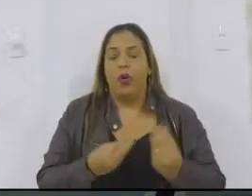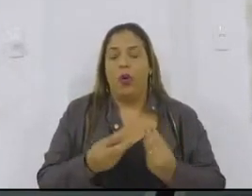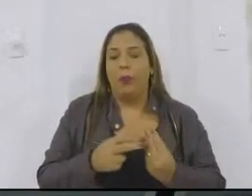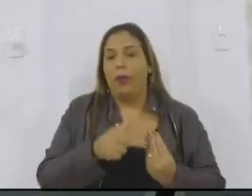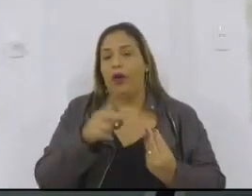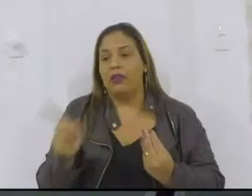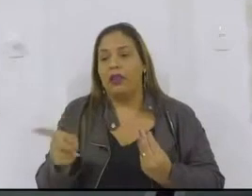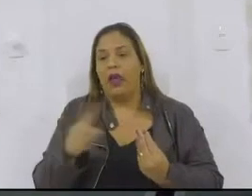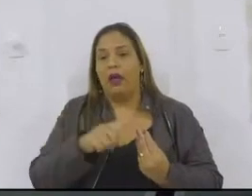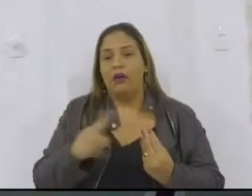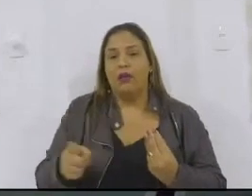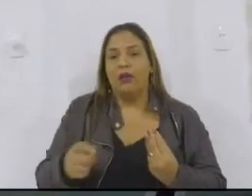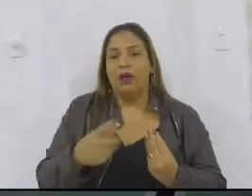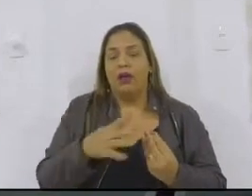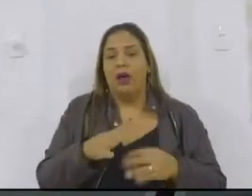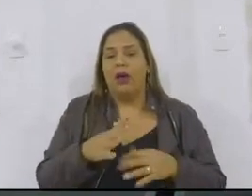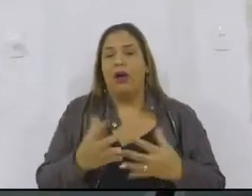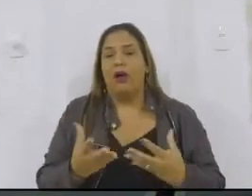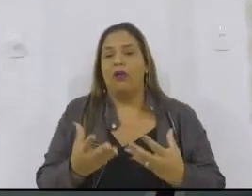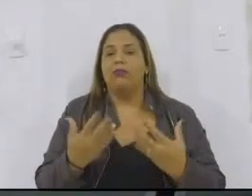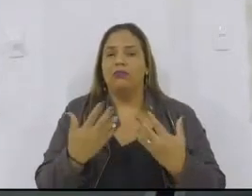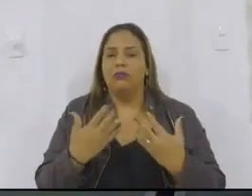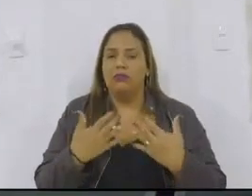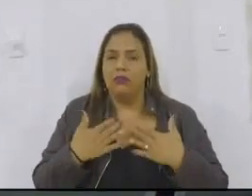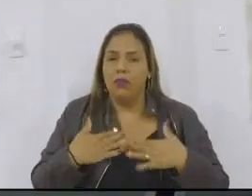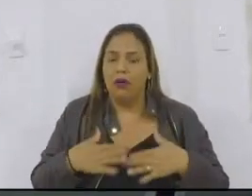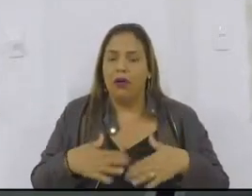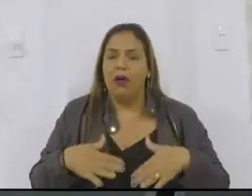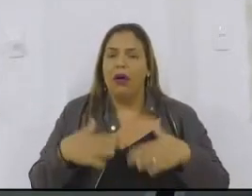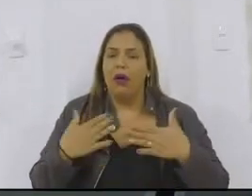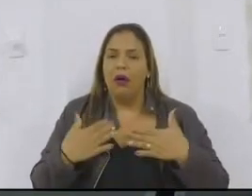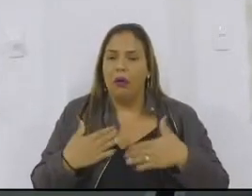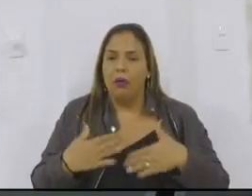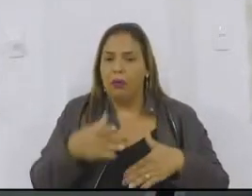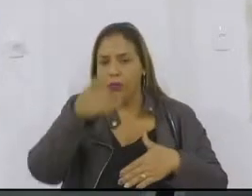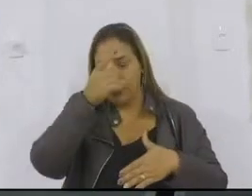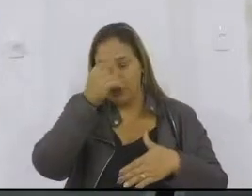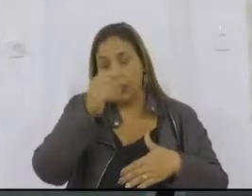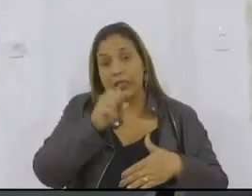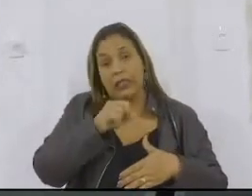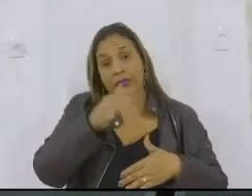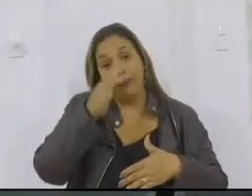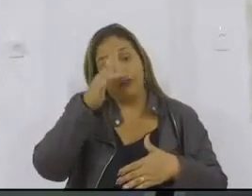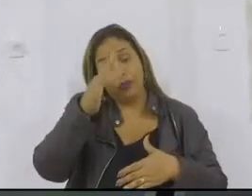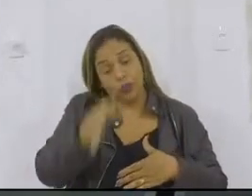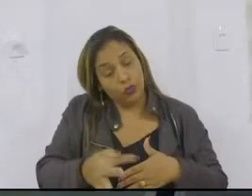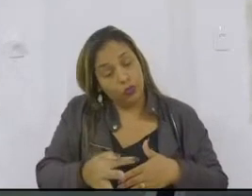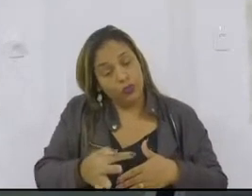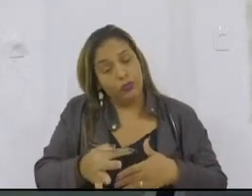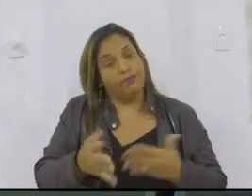andar com conforto. Se lá na frente a...